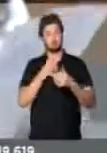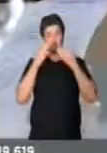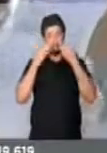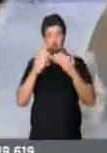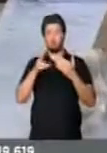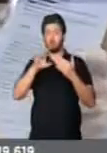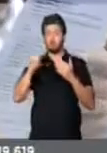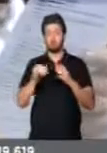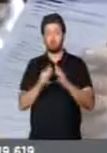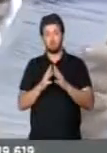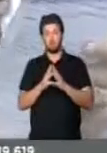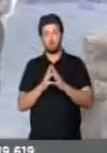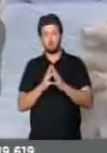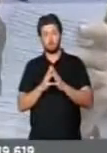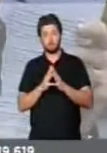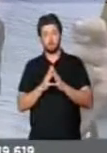apresentará